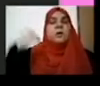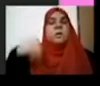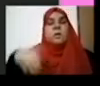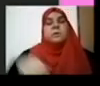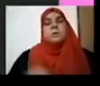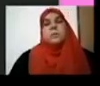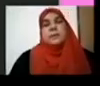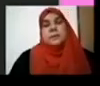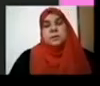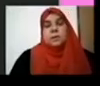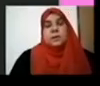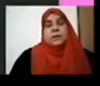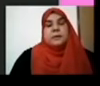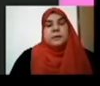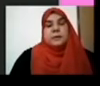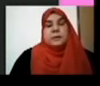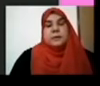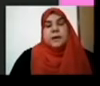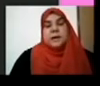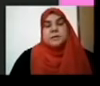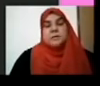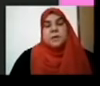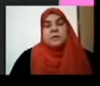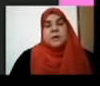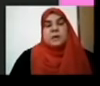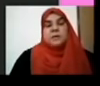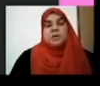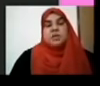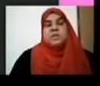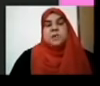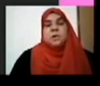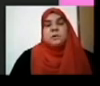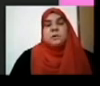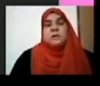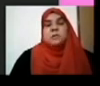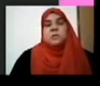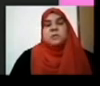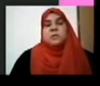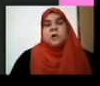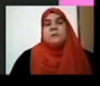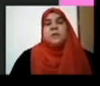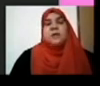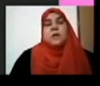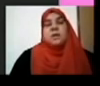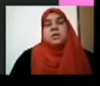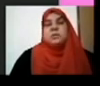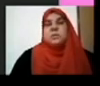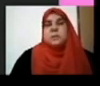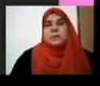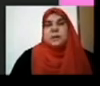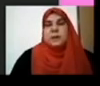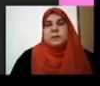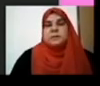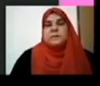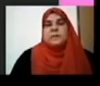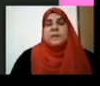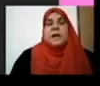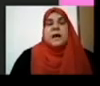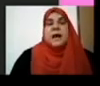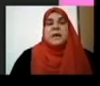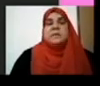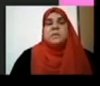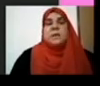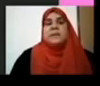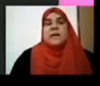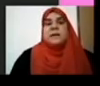numerador quanto o numerador. Então, aqui, a raiz quadrada de x ao quadrado sobre 9 é x sobre 3.